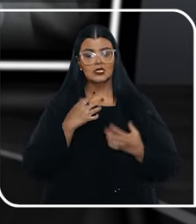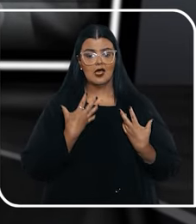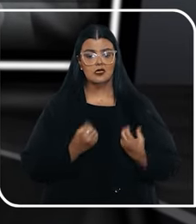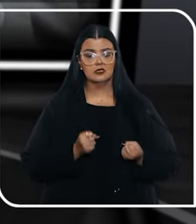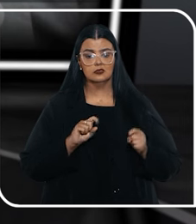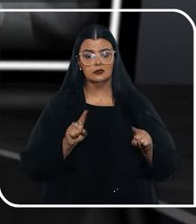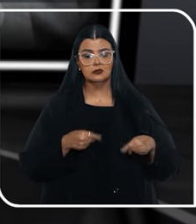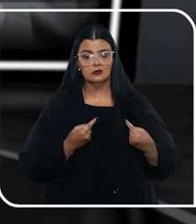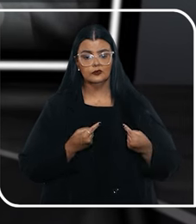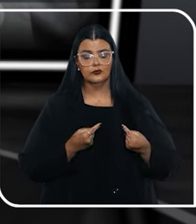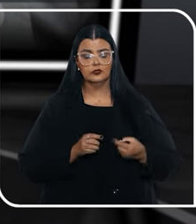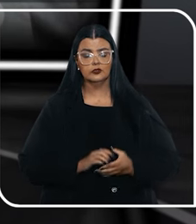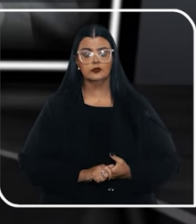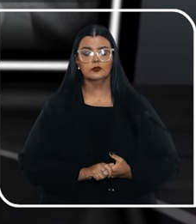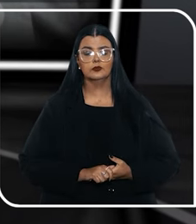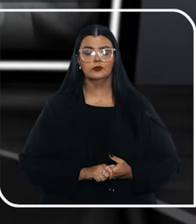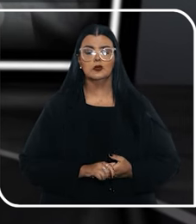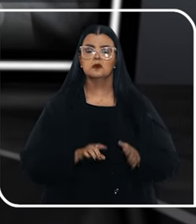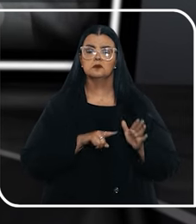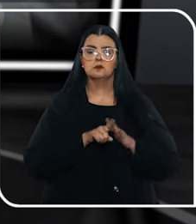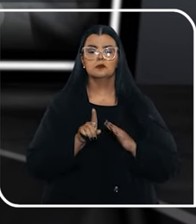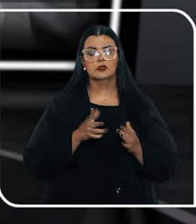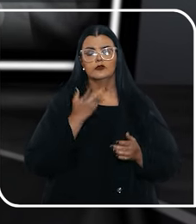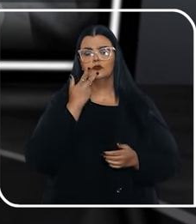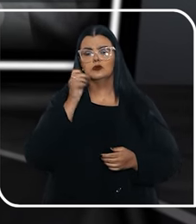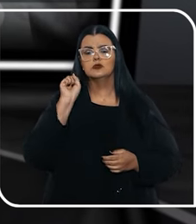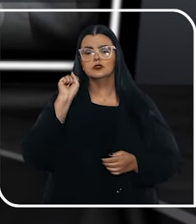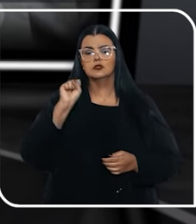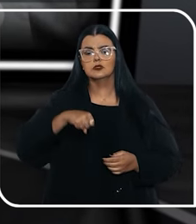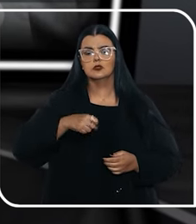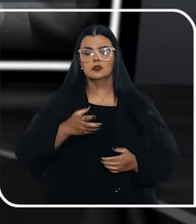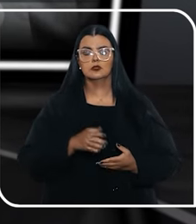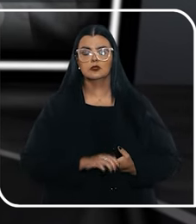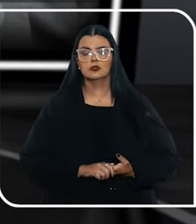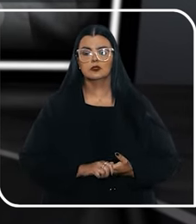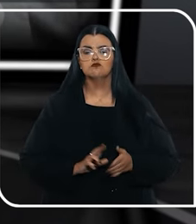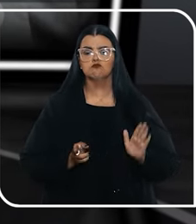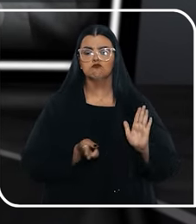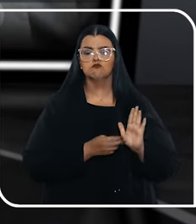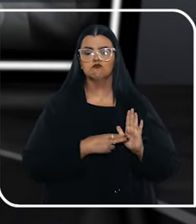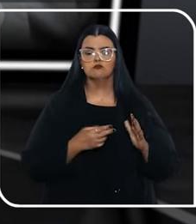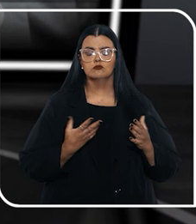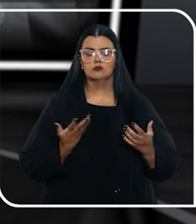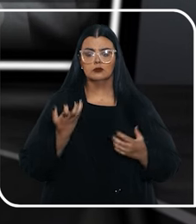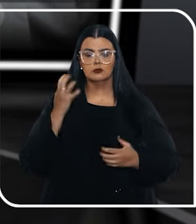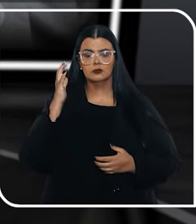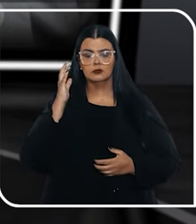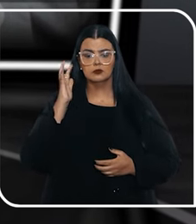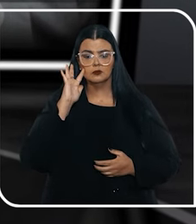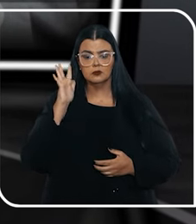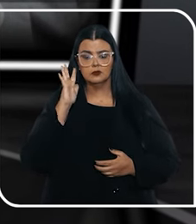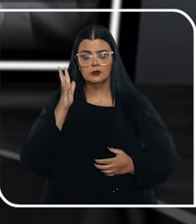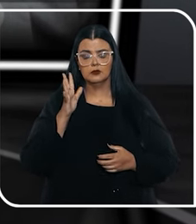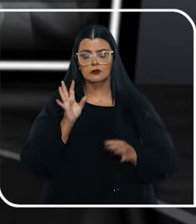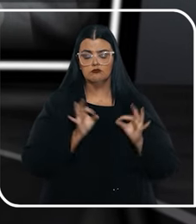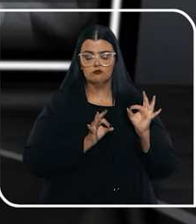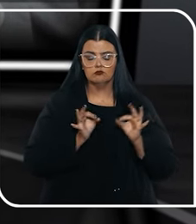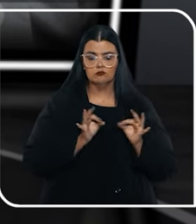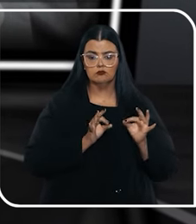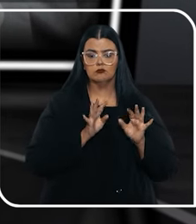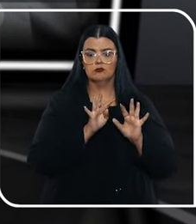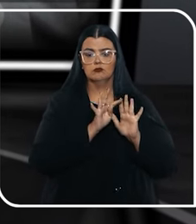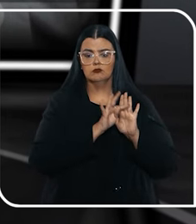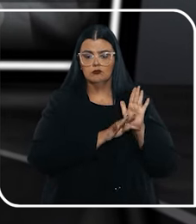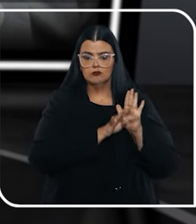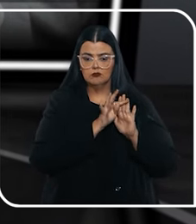Perguntei se ele aceitava o desafio, ele disse que sim, que ele tinha essa intenção, então nós partimos para